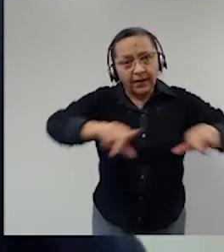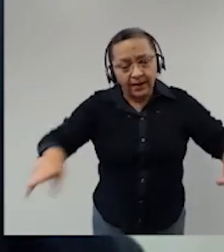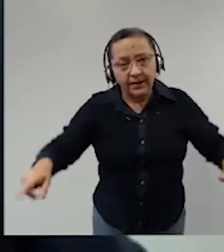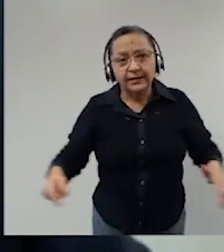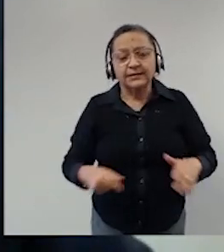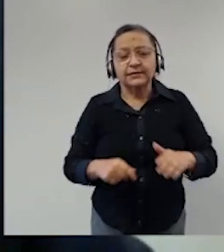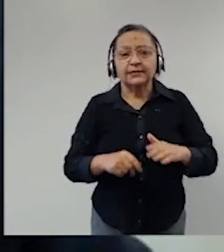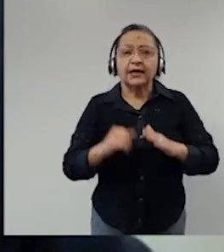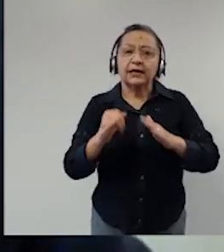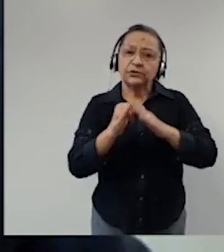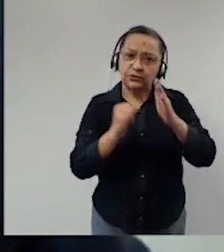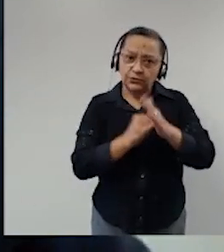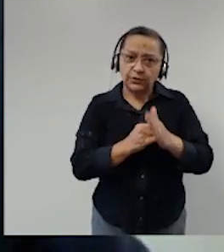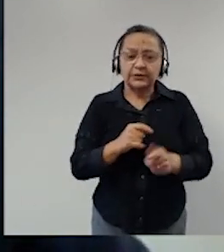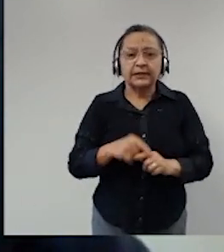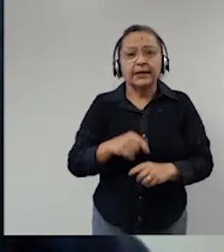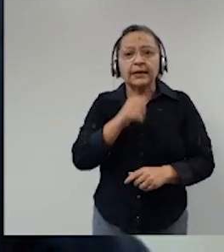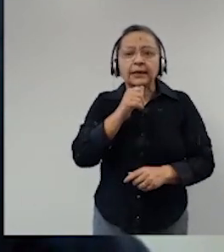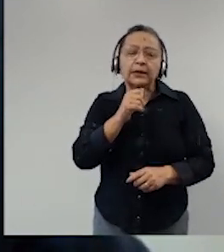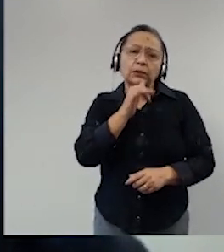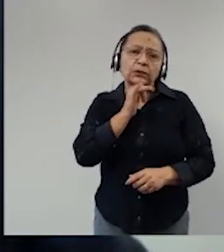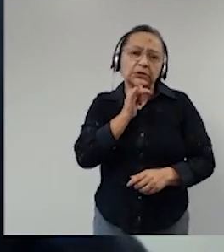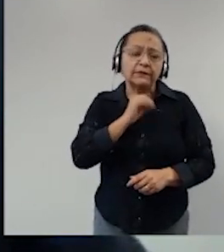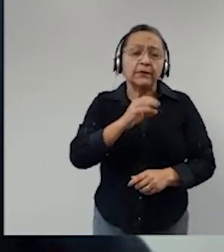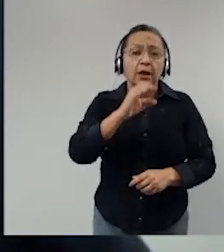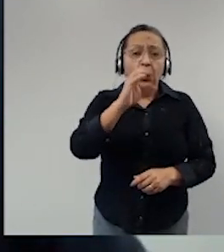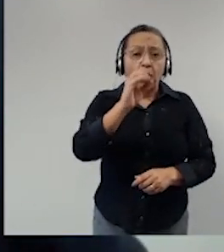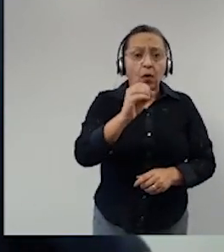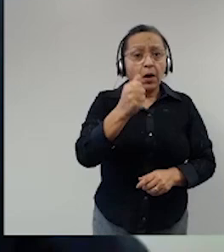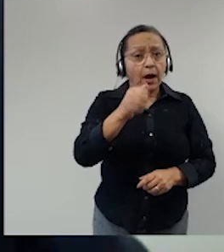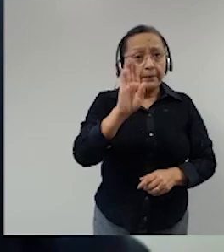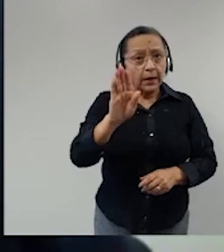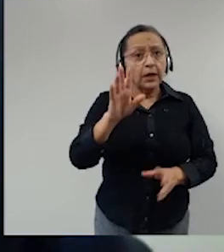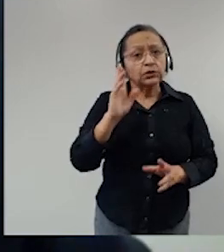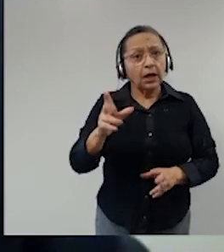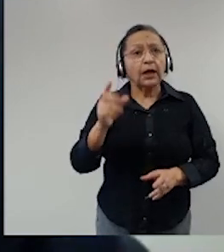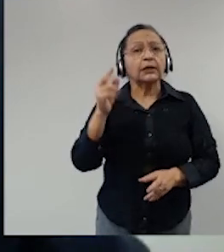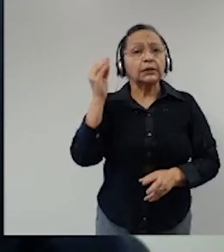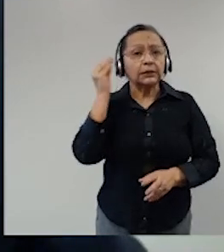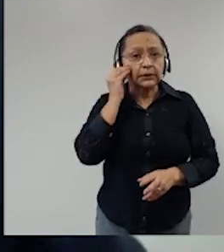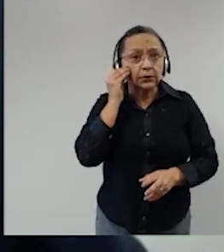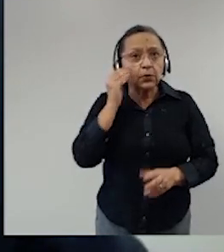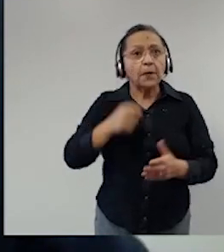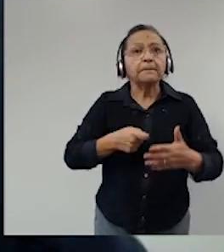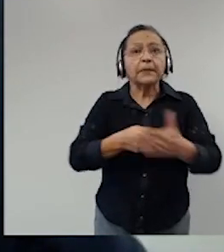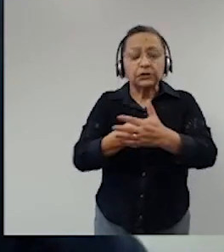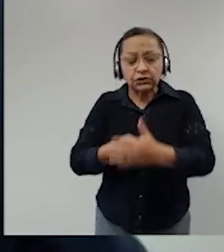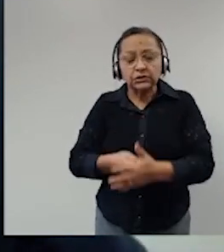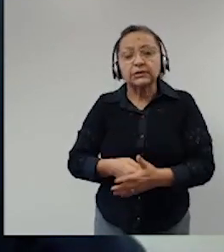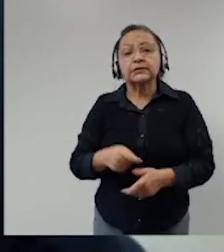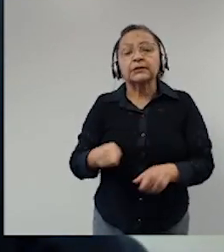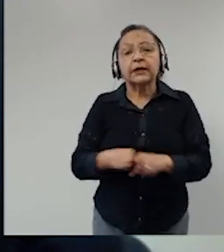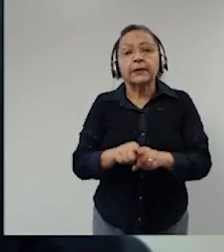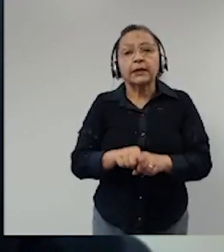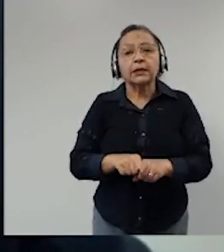a OAB, né, tomaram medidas procurando contestar e questionar essa, digamos,